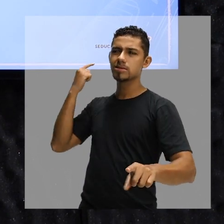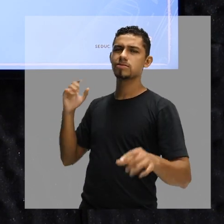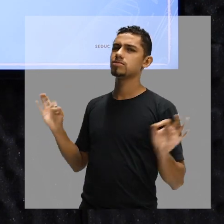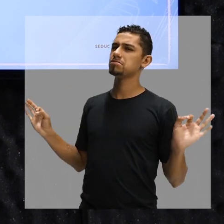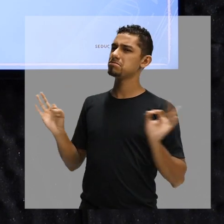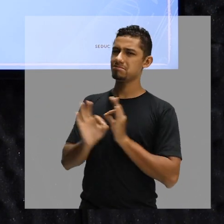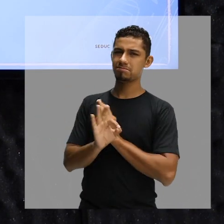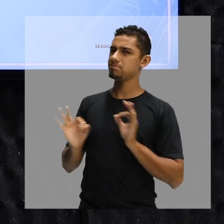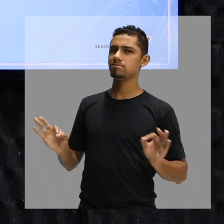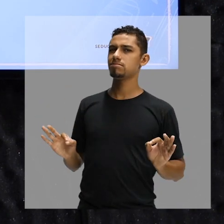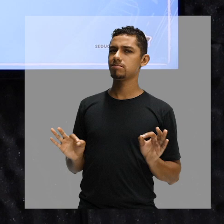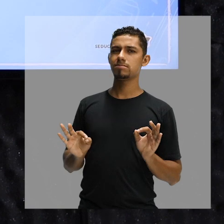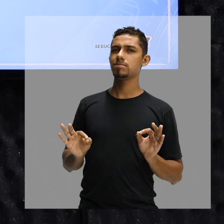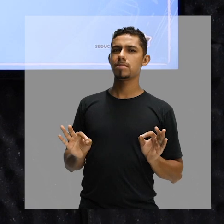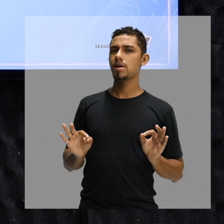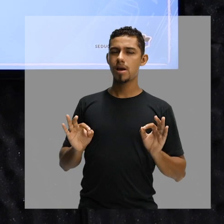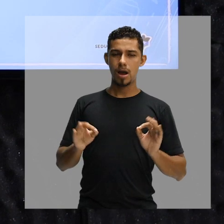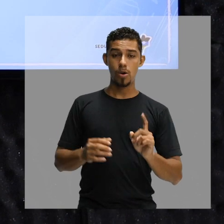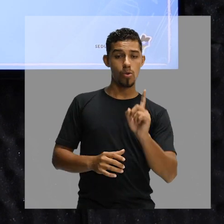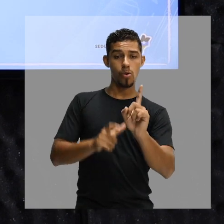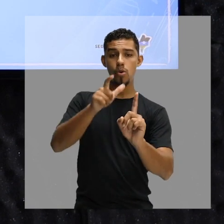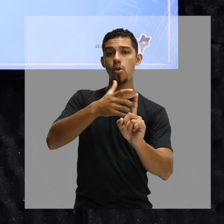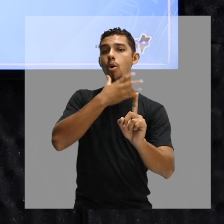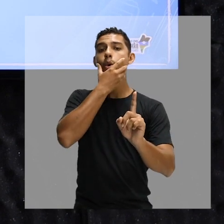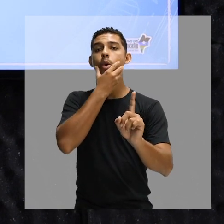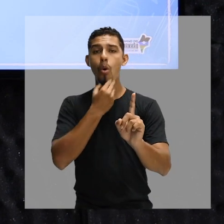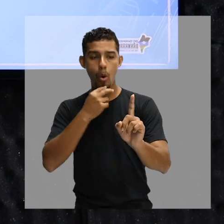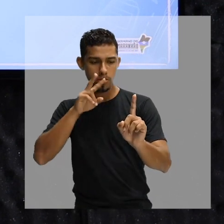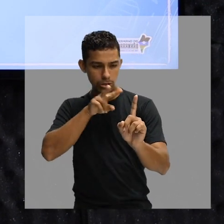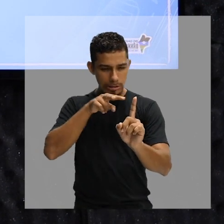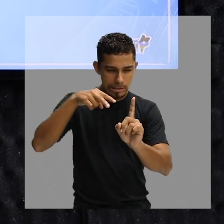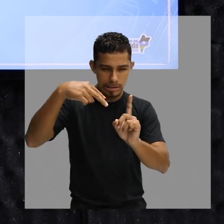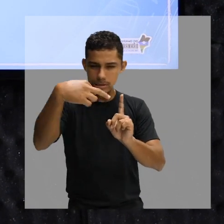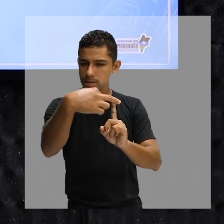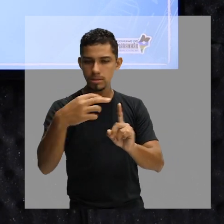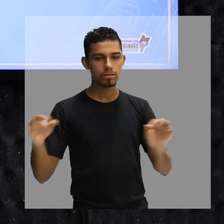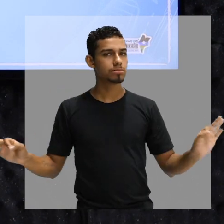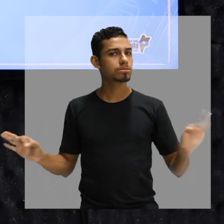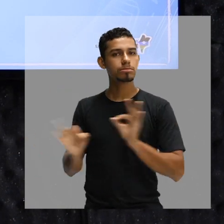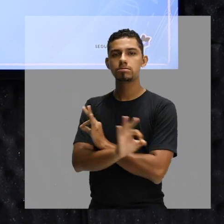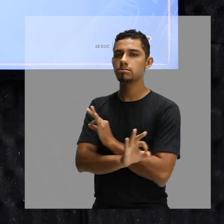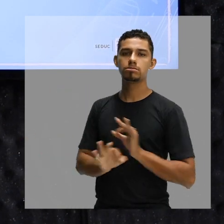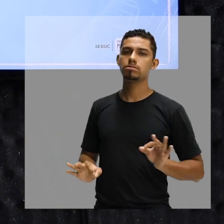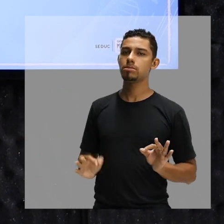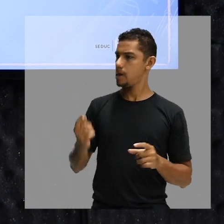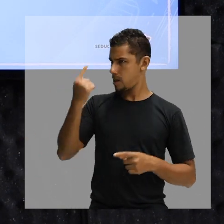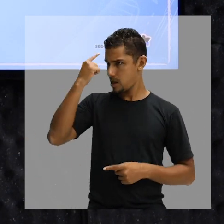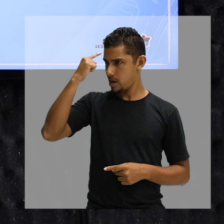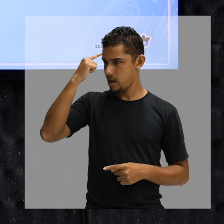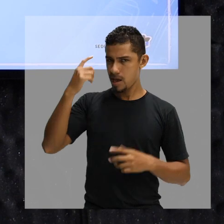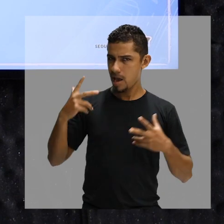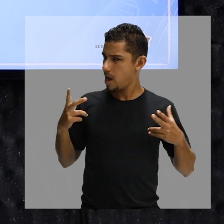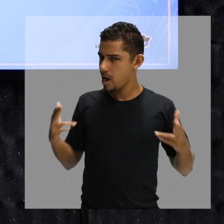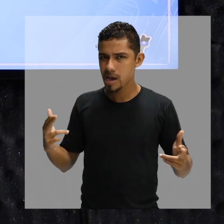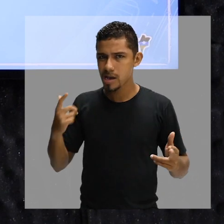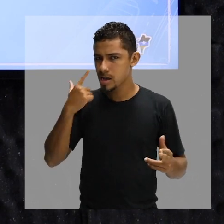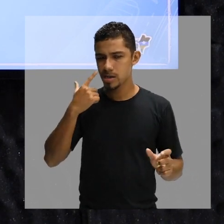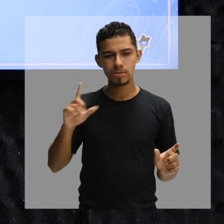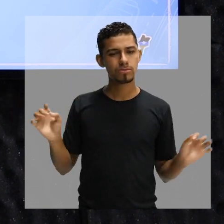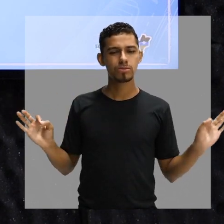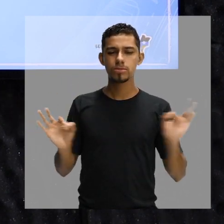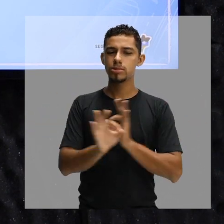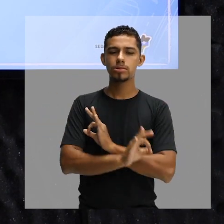ter nenhuma concepção heliocêntrica, certo? Ele não tem as mesmas ideias da Revolução Científica. Ele até